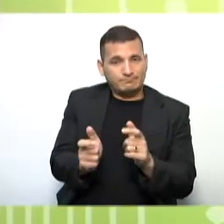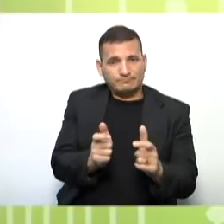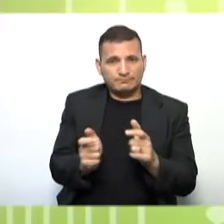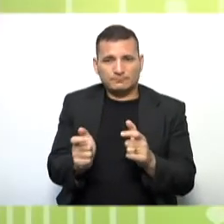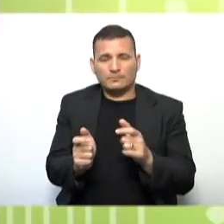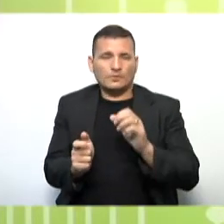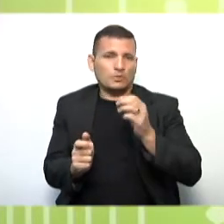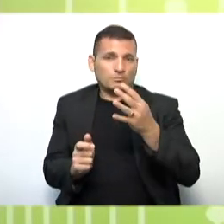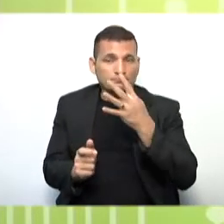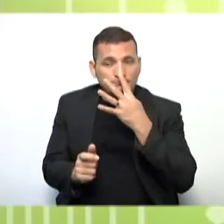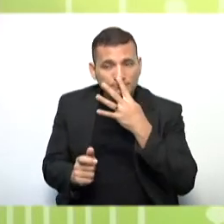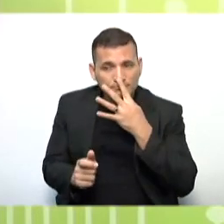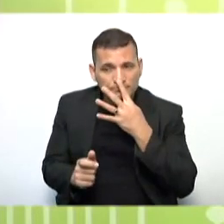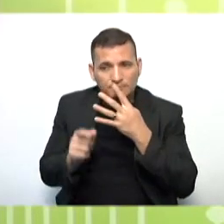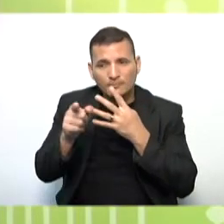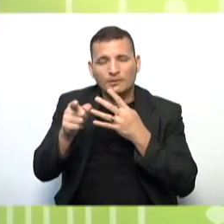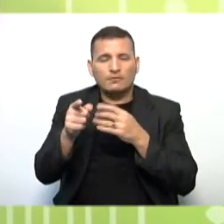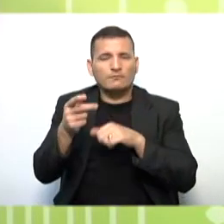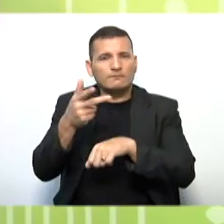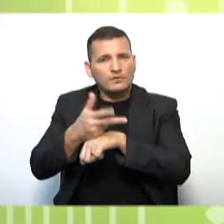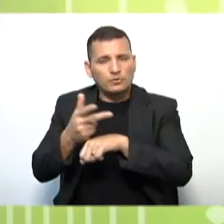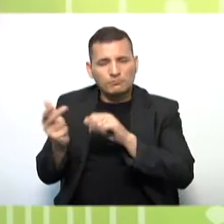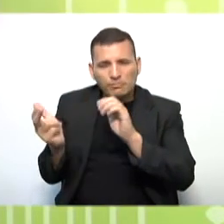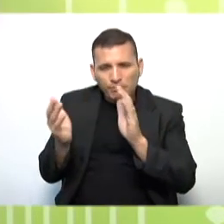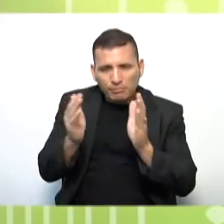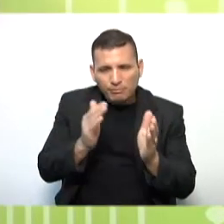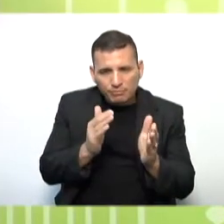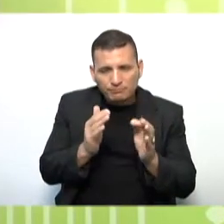interagir. O jogo, nós temos que dar comando para o